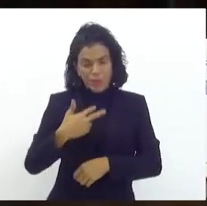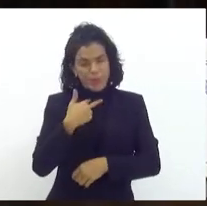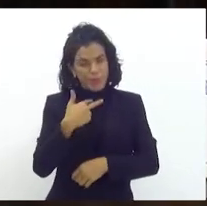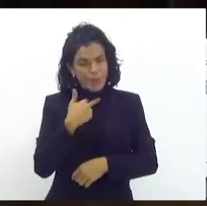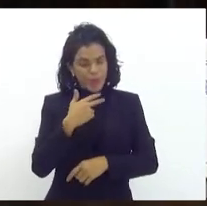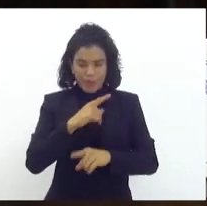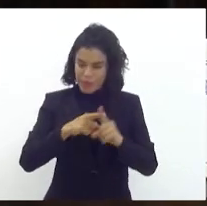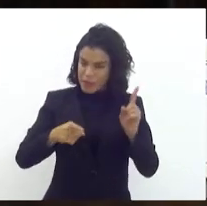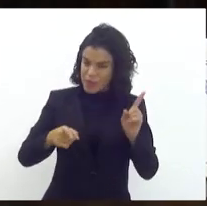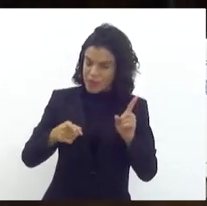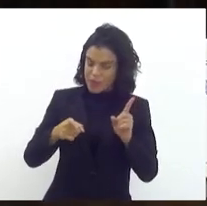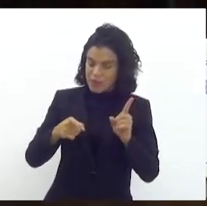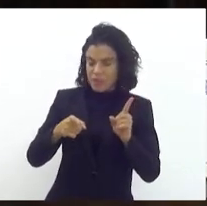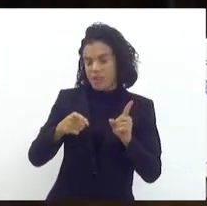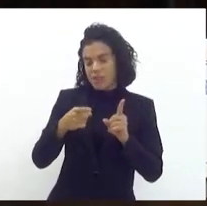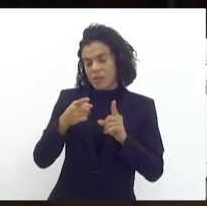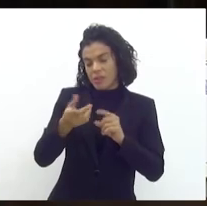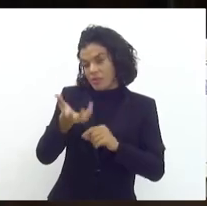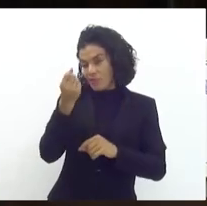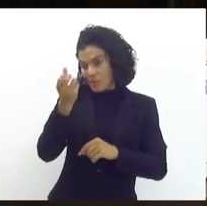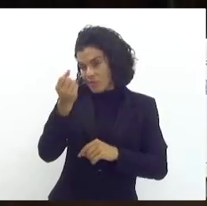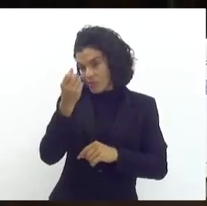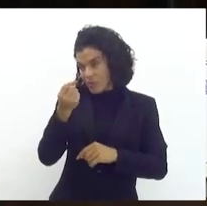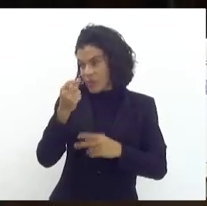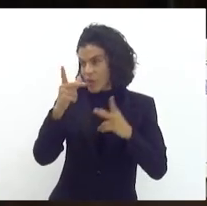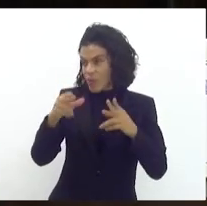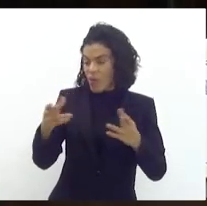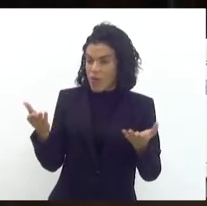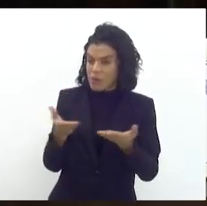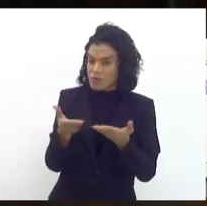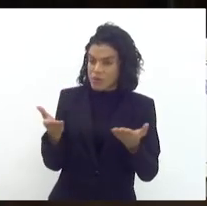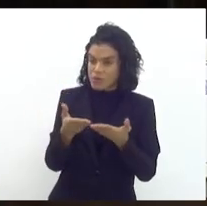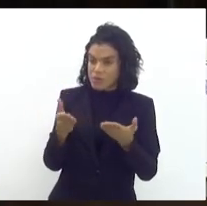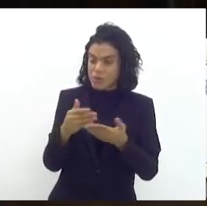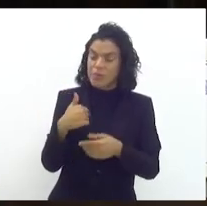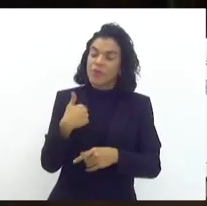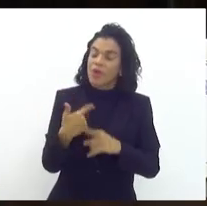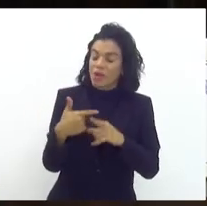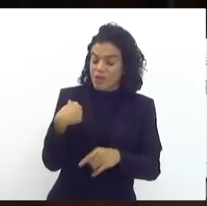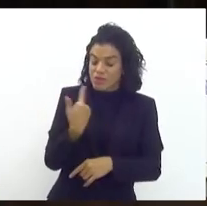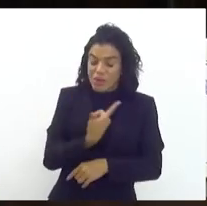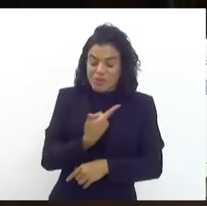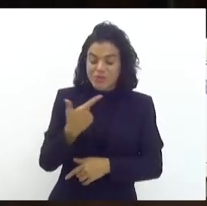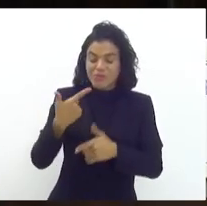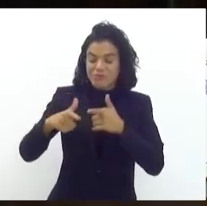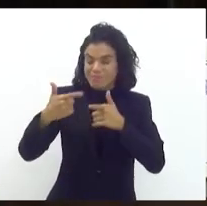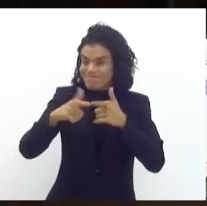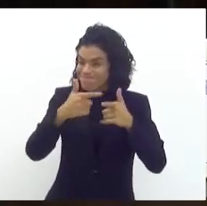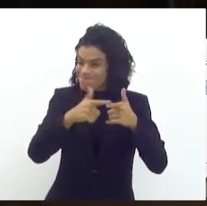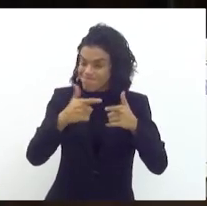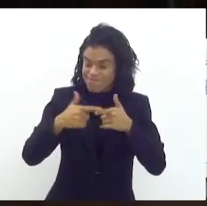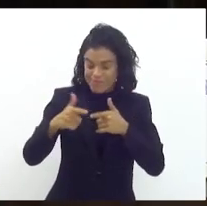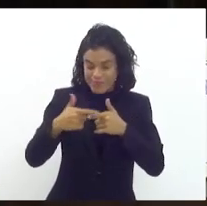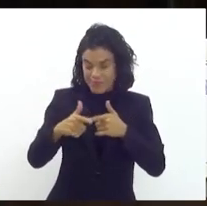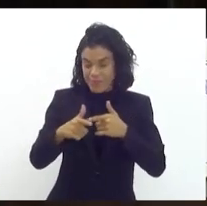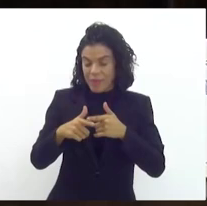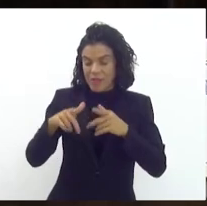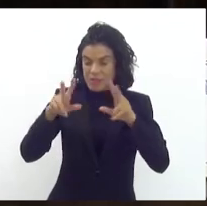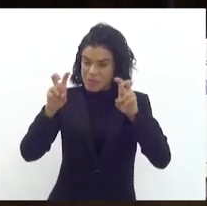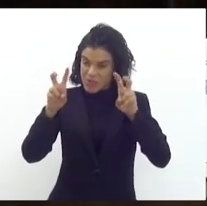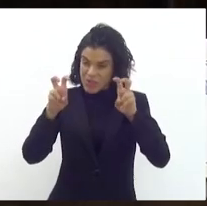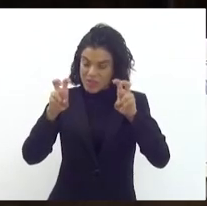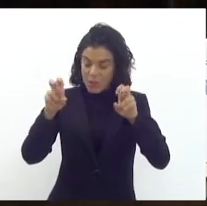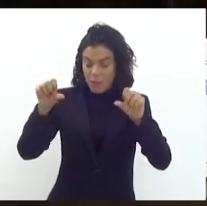de arrecadar o que ele arrecada hoje sobre pena de nós temos um grande problema né com questões